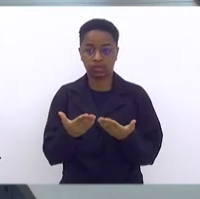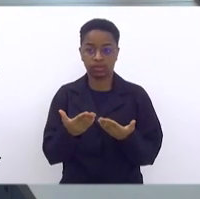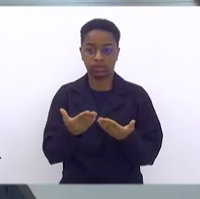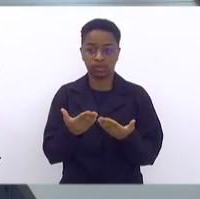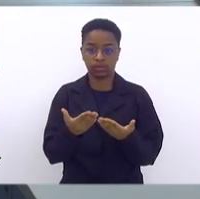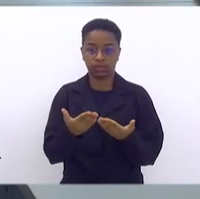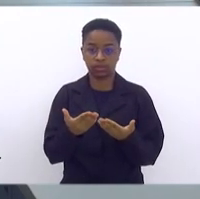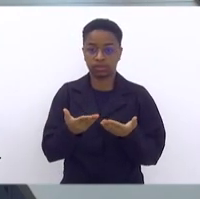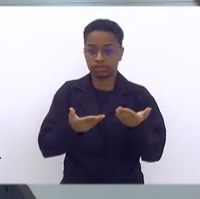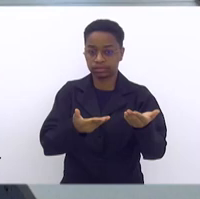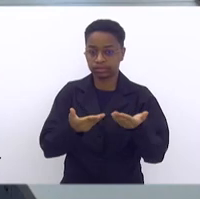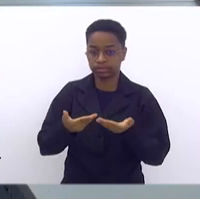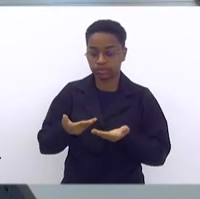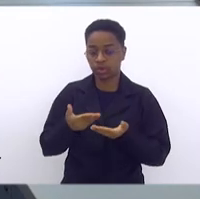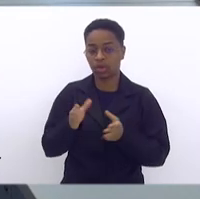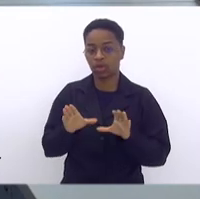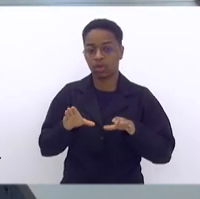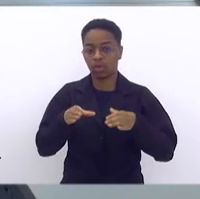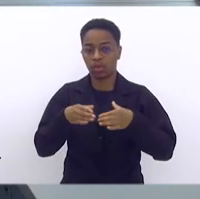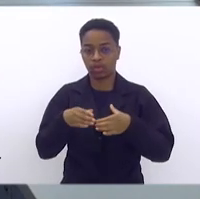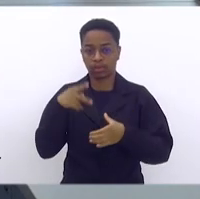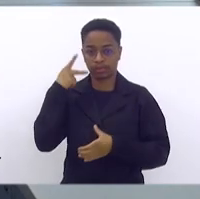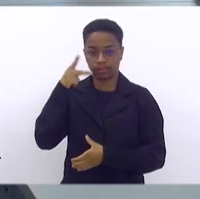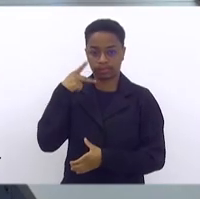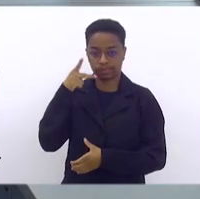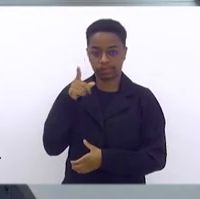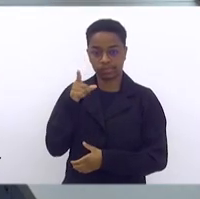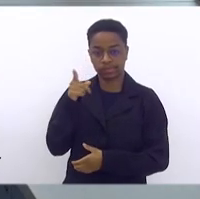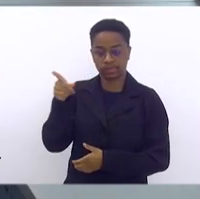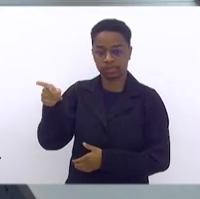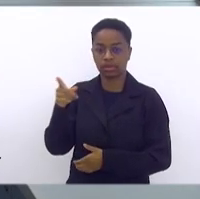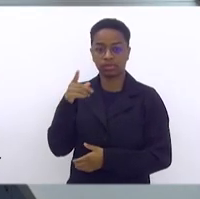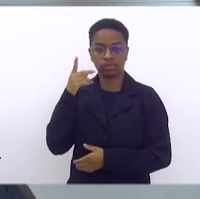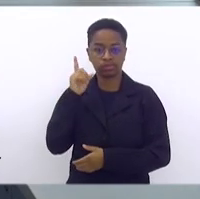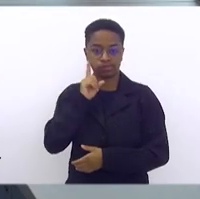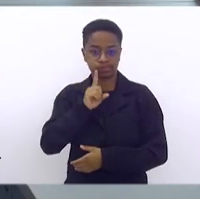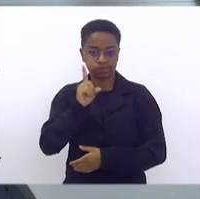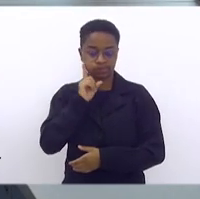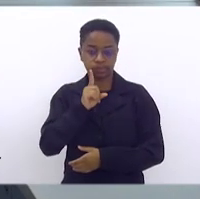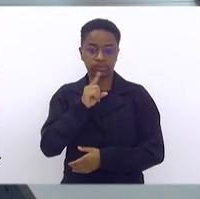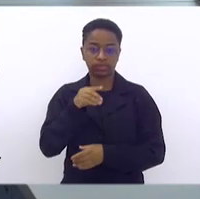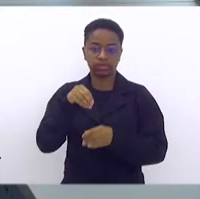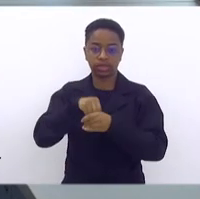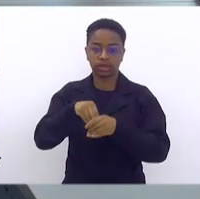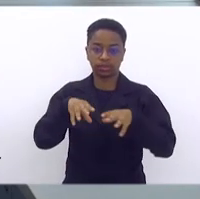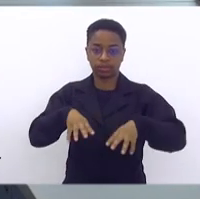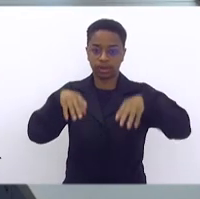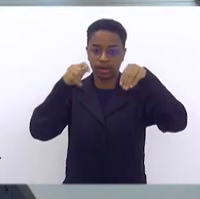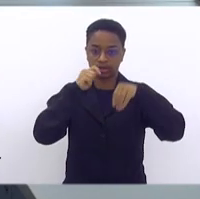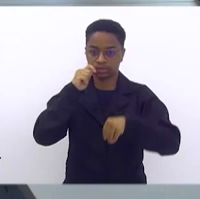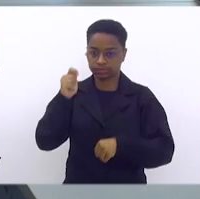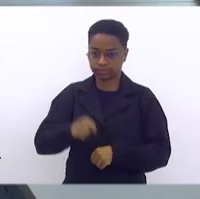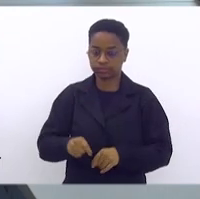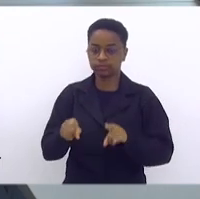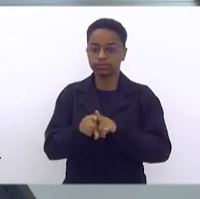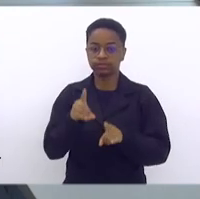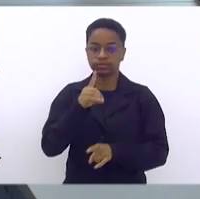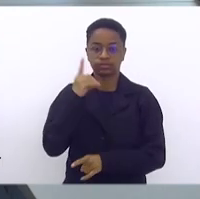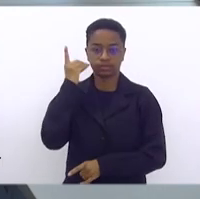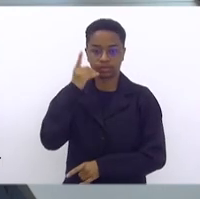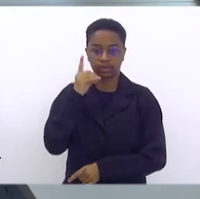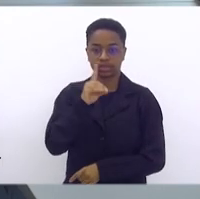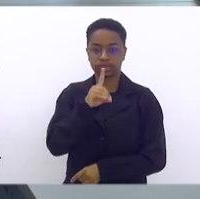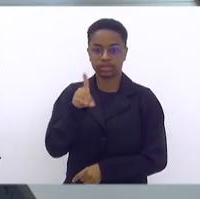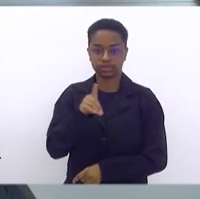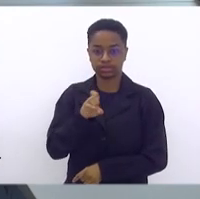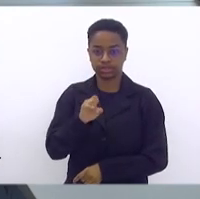um grupo de parlamentares dos Estados Unidos num evento lá no Palácio Tiradentes. A deputada Zeidan e a deputada